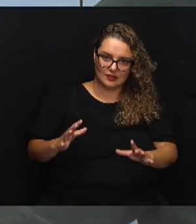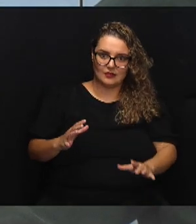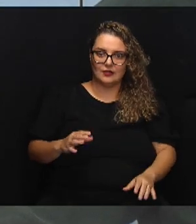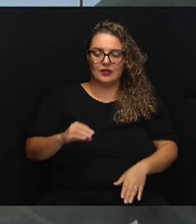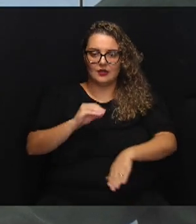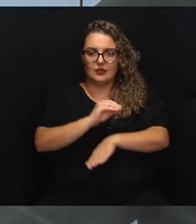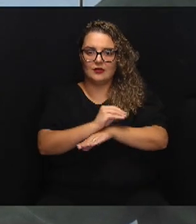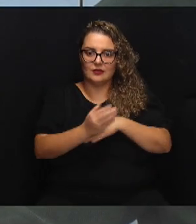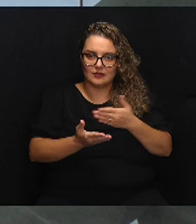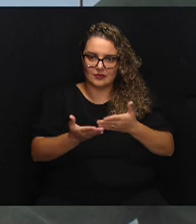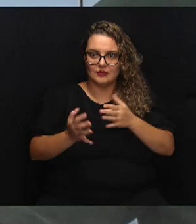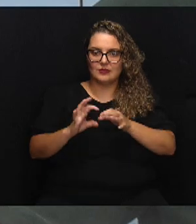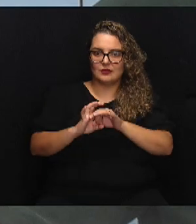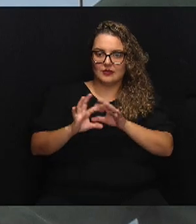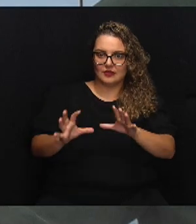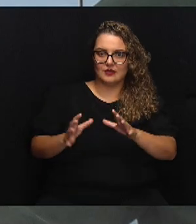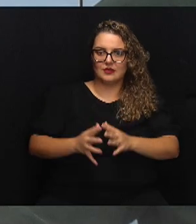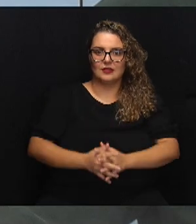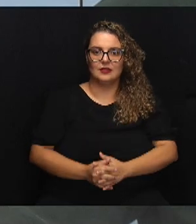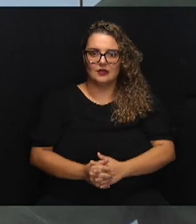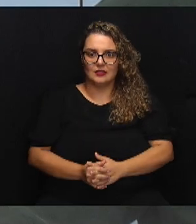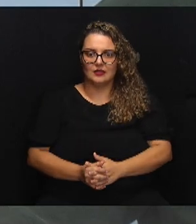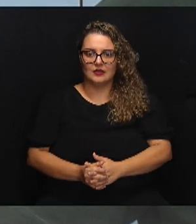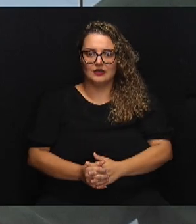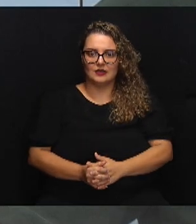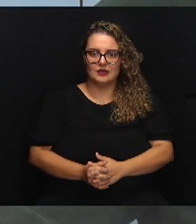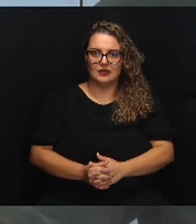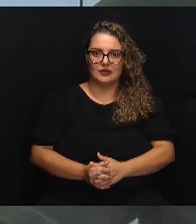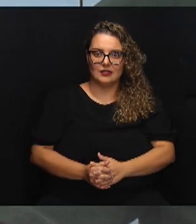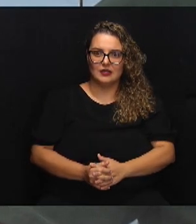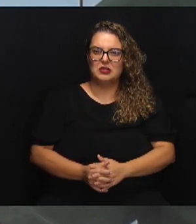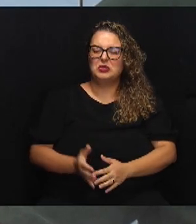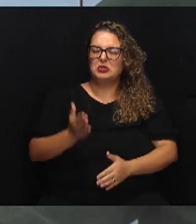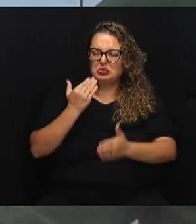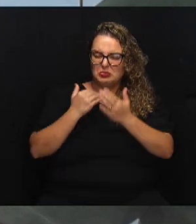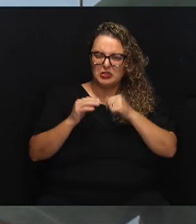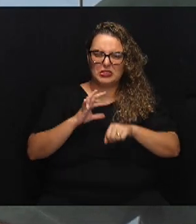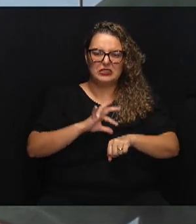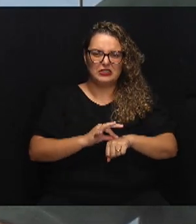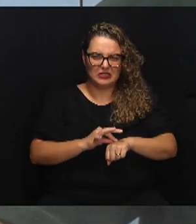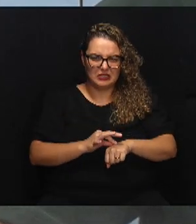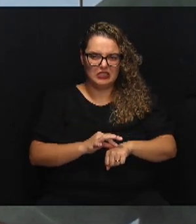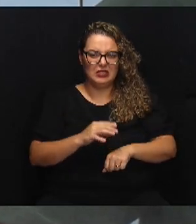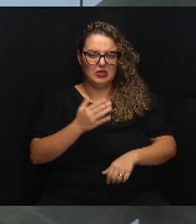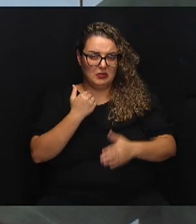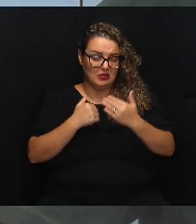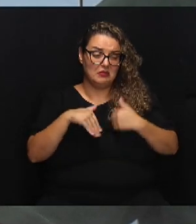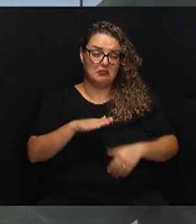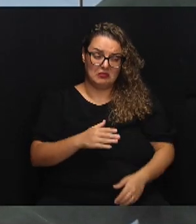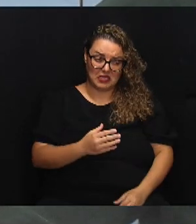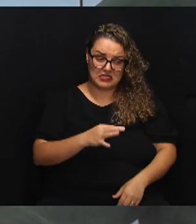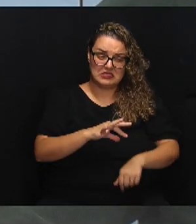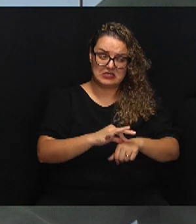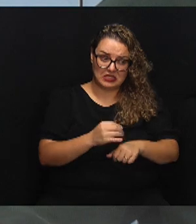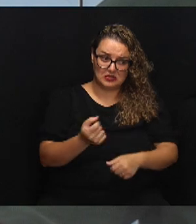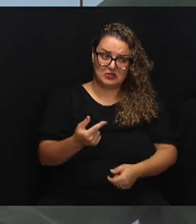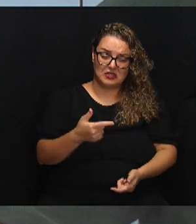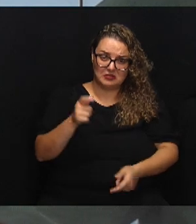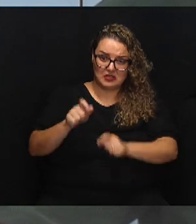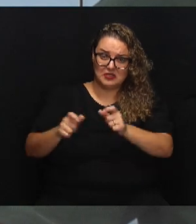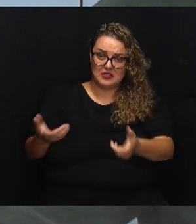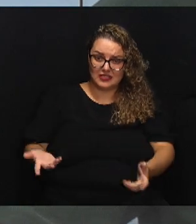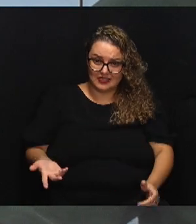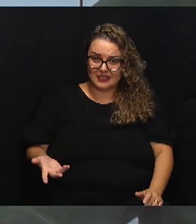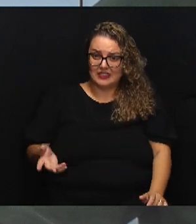dele com autorização. Comia carne, cara. Né? Comia mais carne que gente, viu, Débora? Aí o pessoal lá alimentando